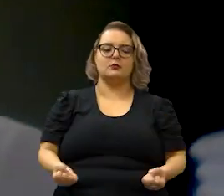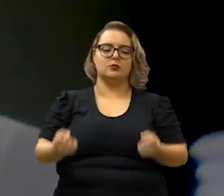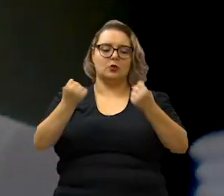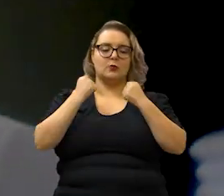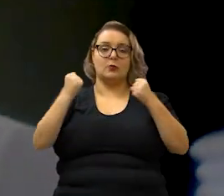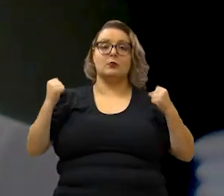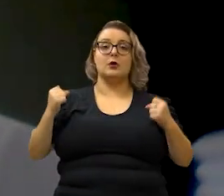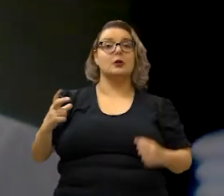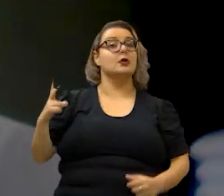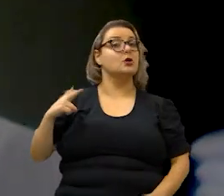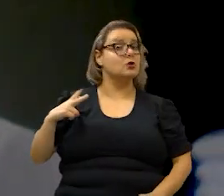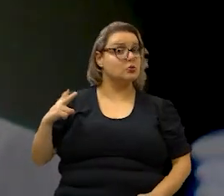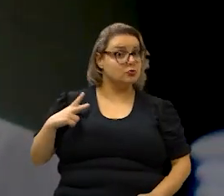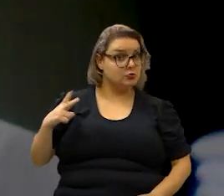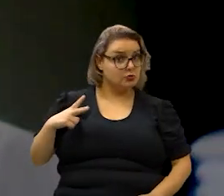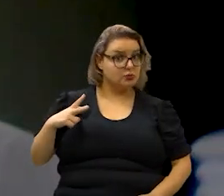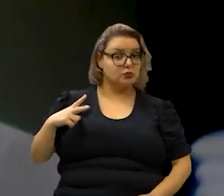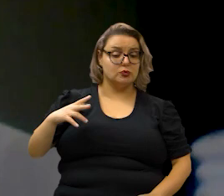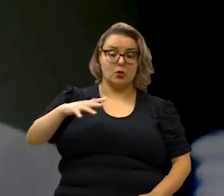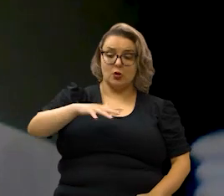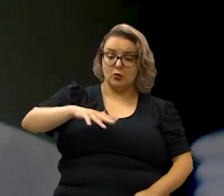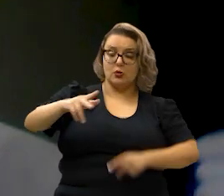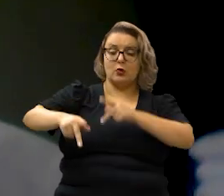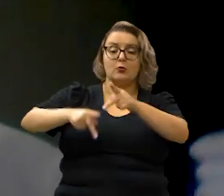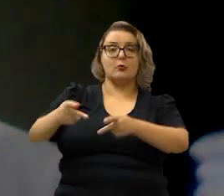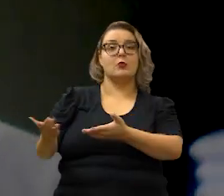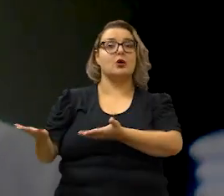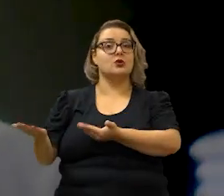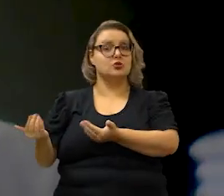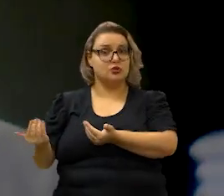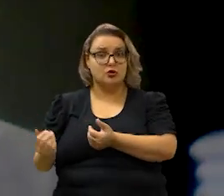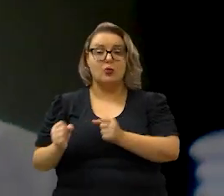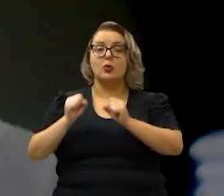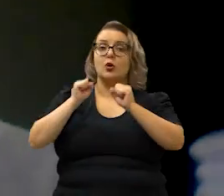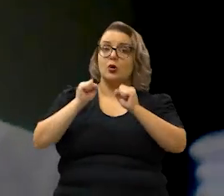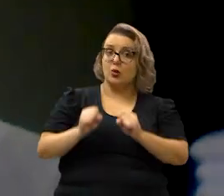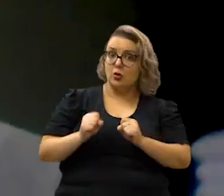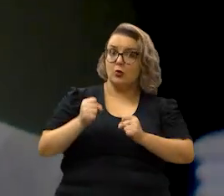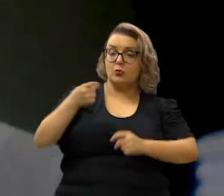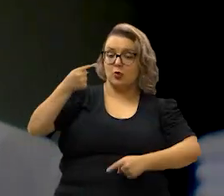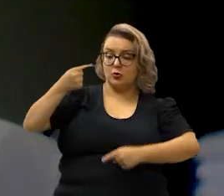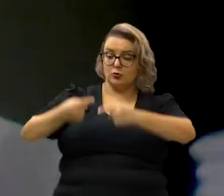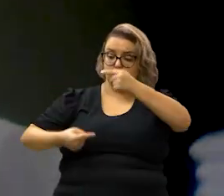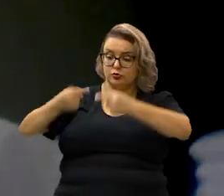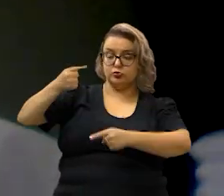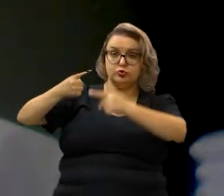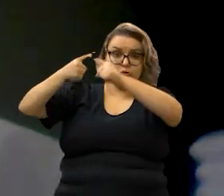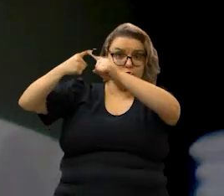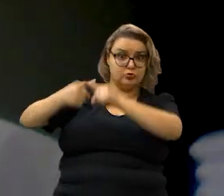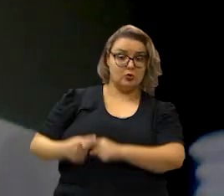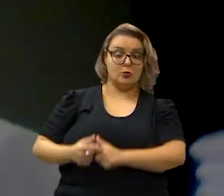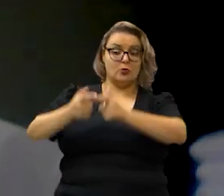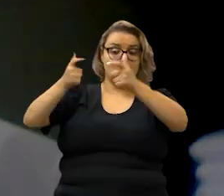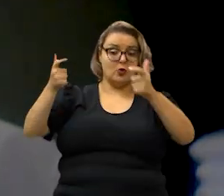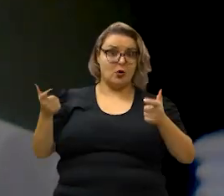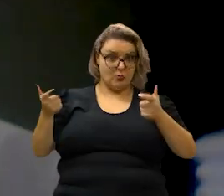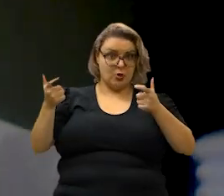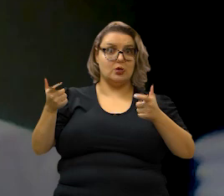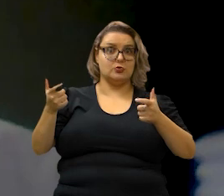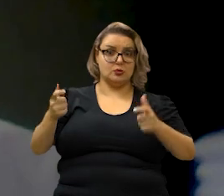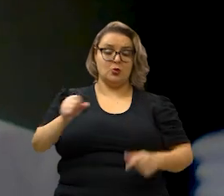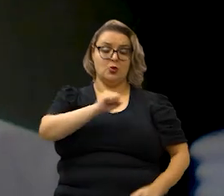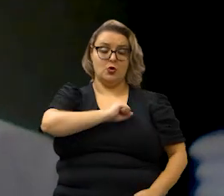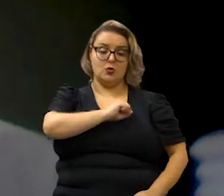e, em particular, numa população mais jovem, que pode concorrer para o aumento